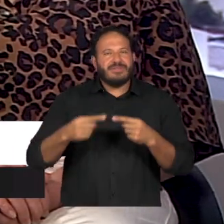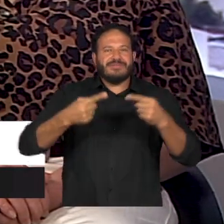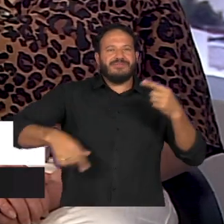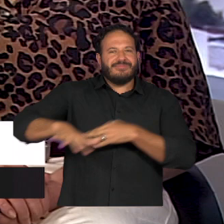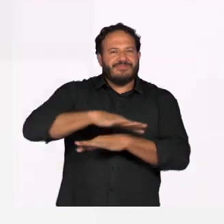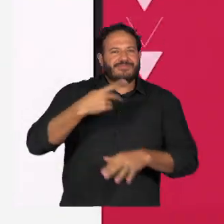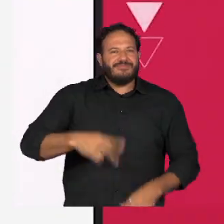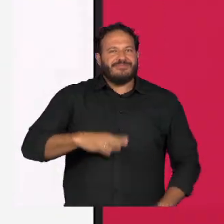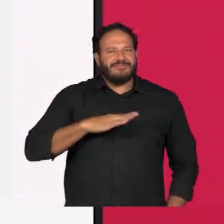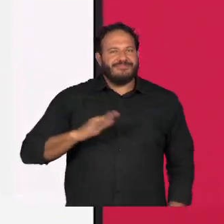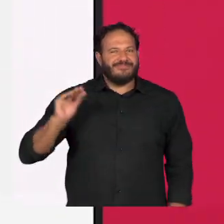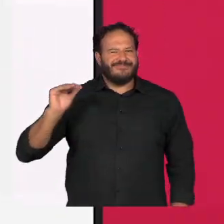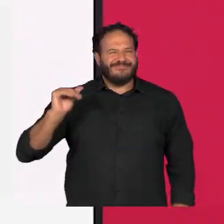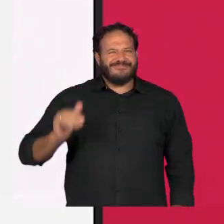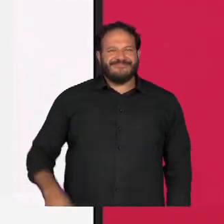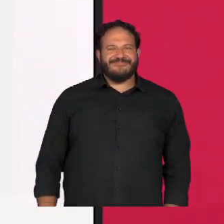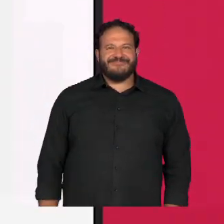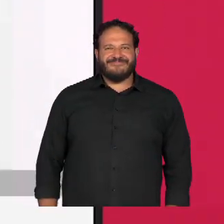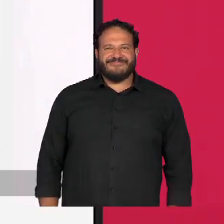política da cidade